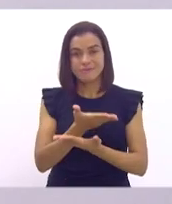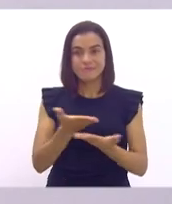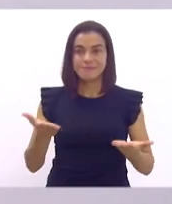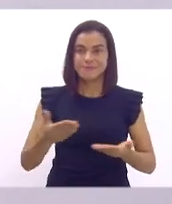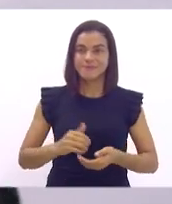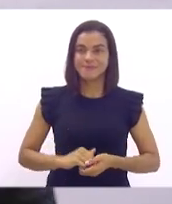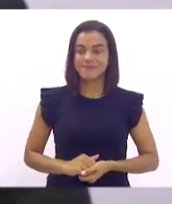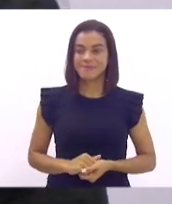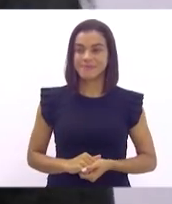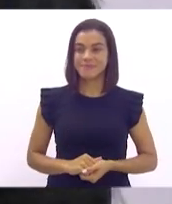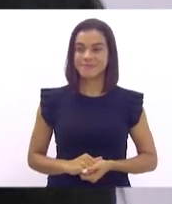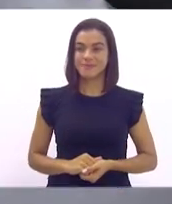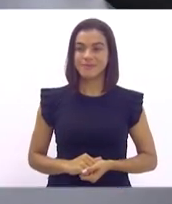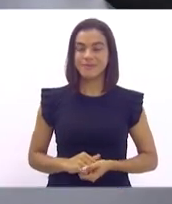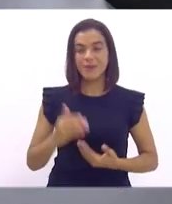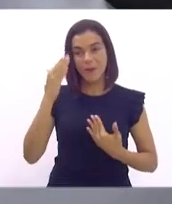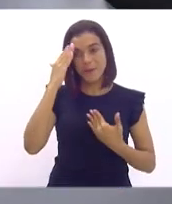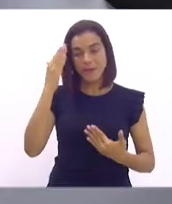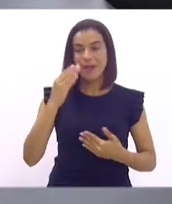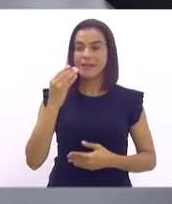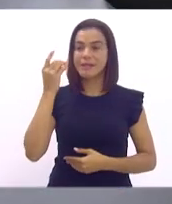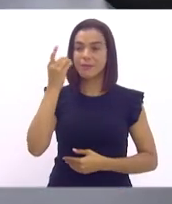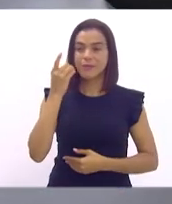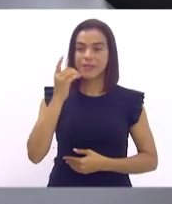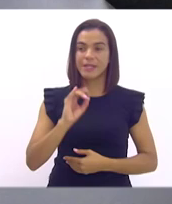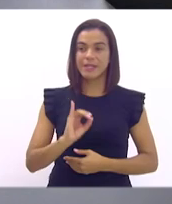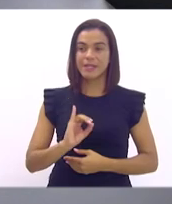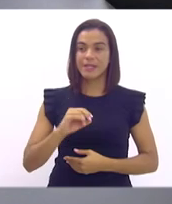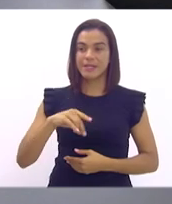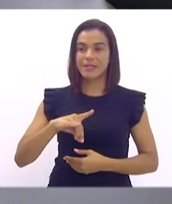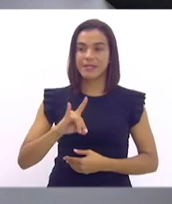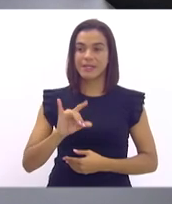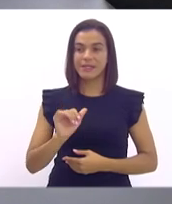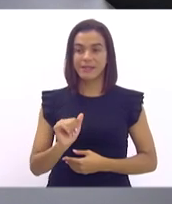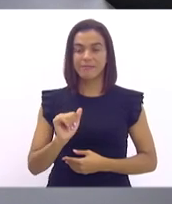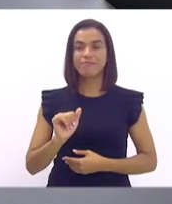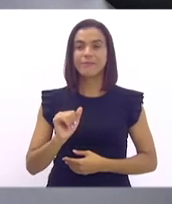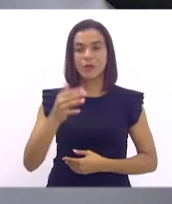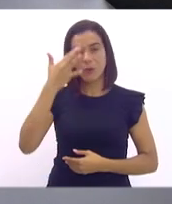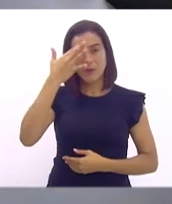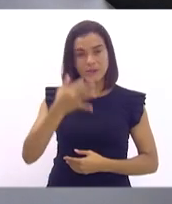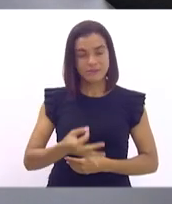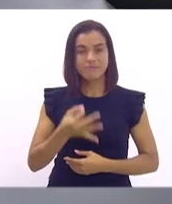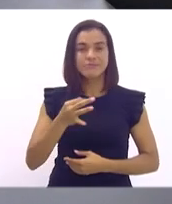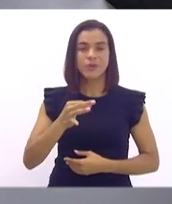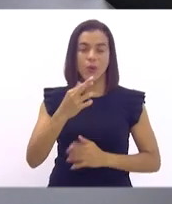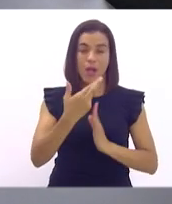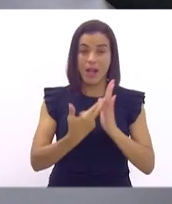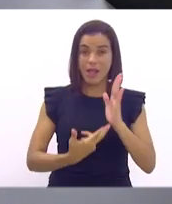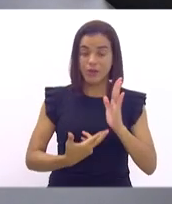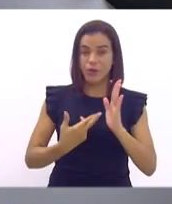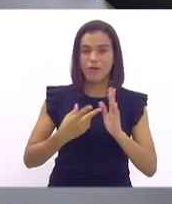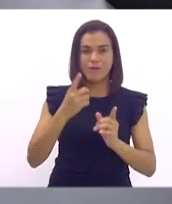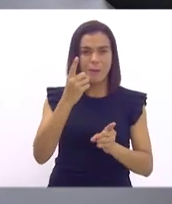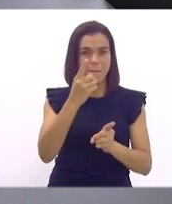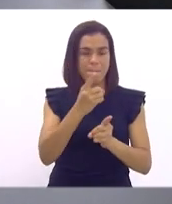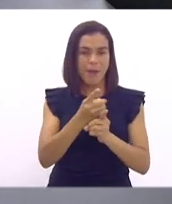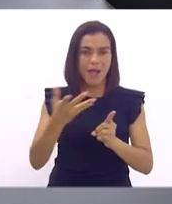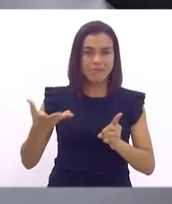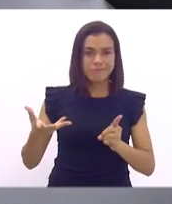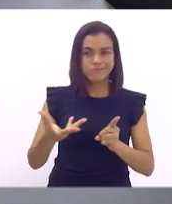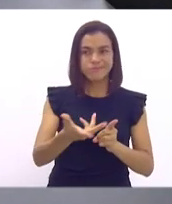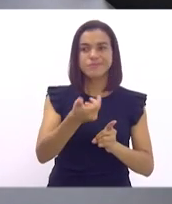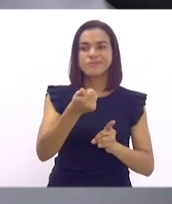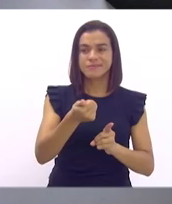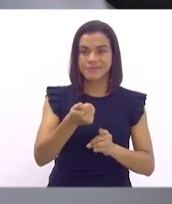aqui. Obrigado. Obrigada, deputada Índia. Eu tenho absoluta certeza que com seu relatório nós vamos ter um diagnóstico robusto, como a